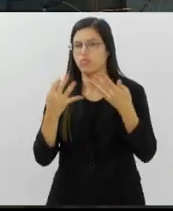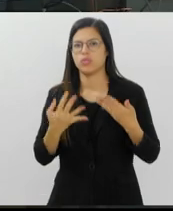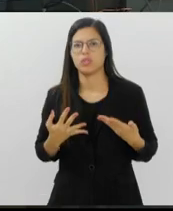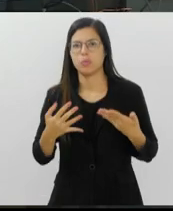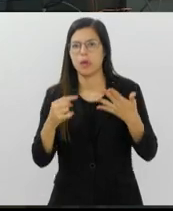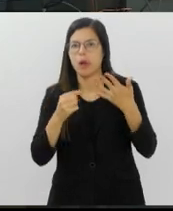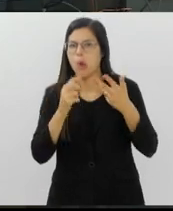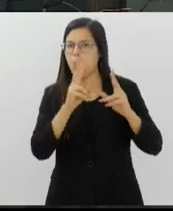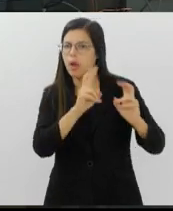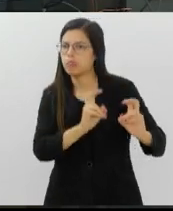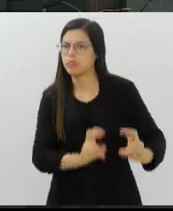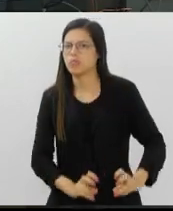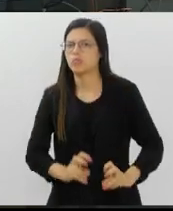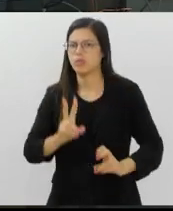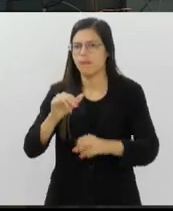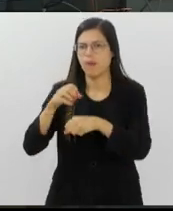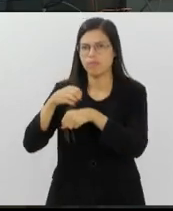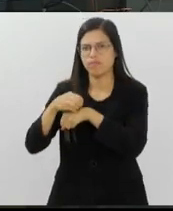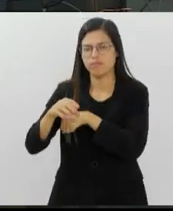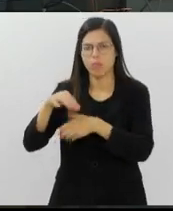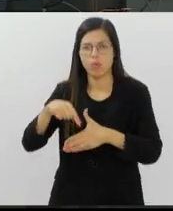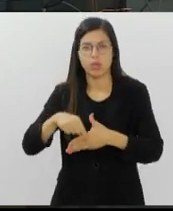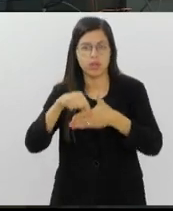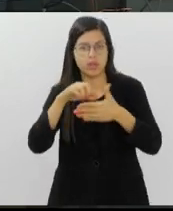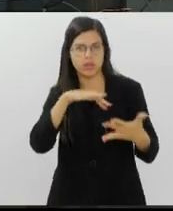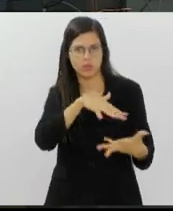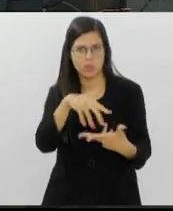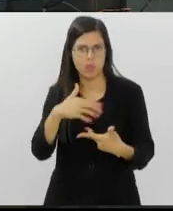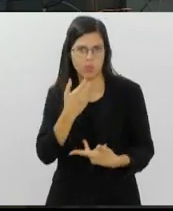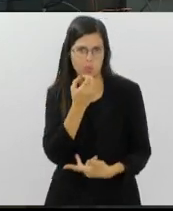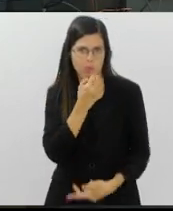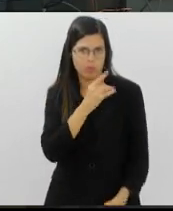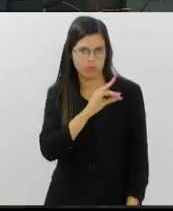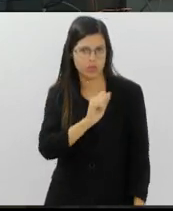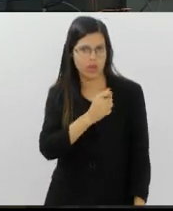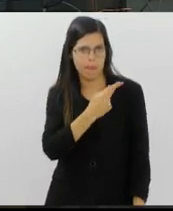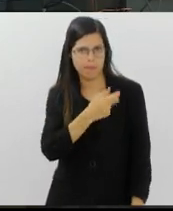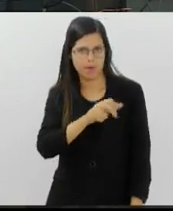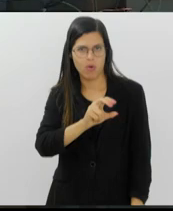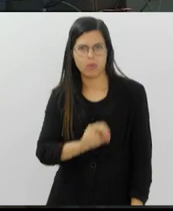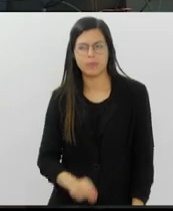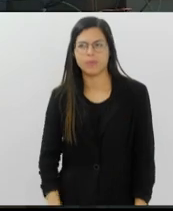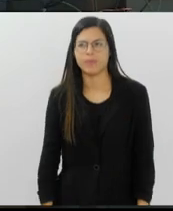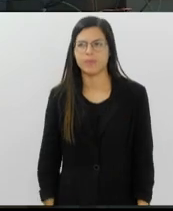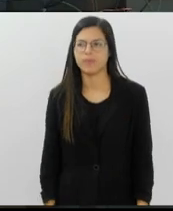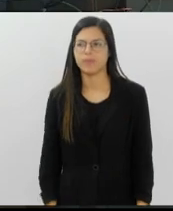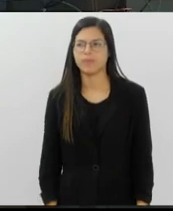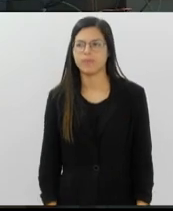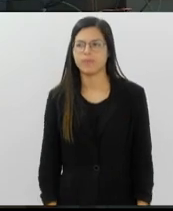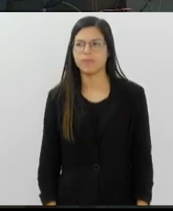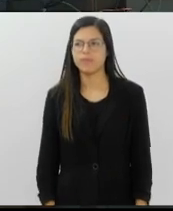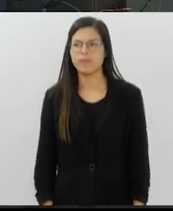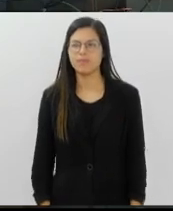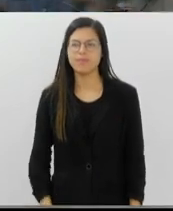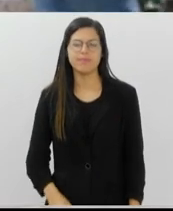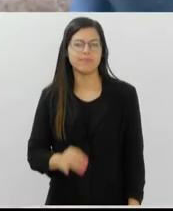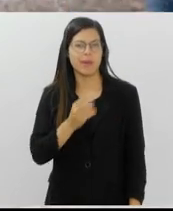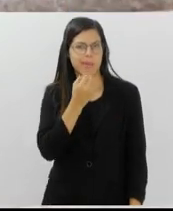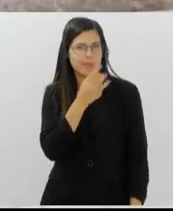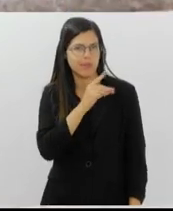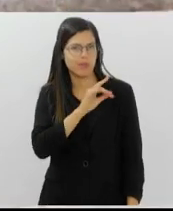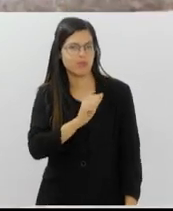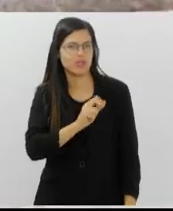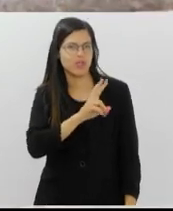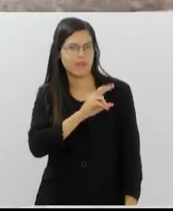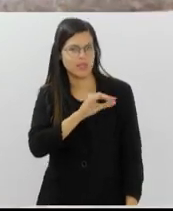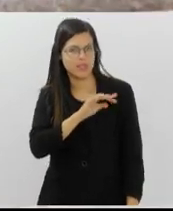levadas para os líderes mundiais. Bom dia, PV. Olá, bom dia Vicente, bom dia